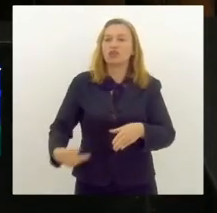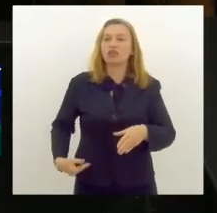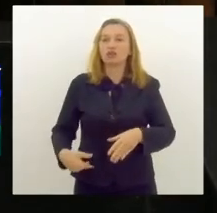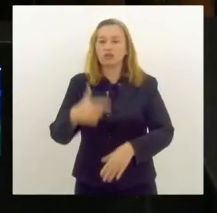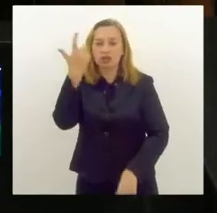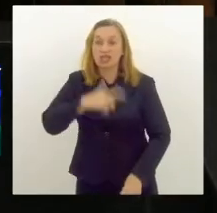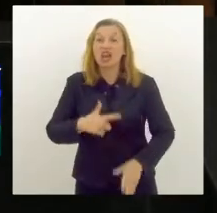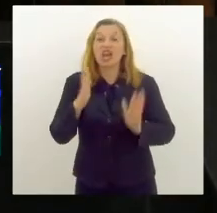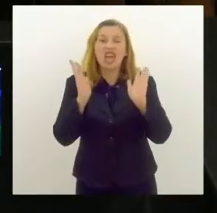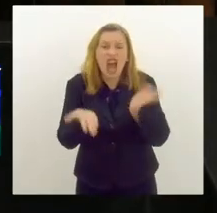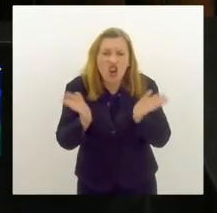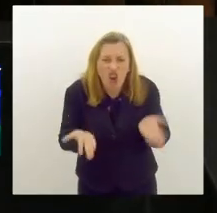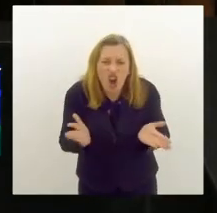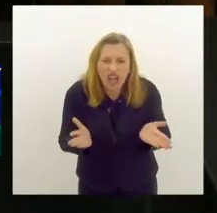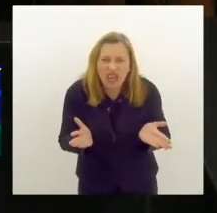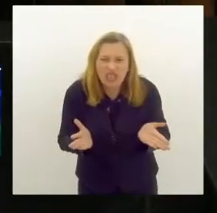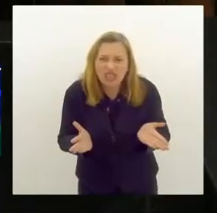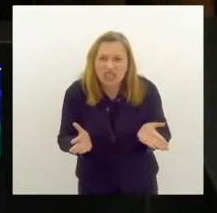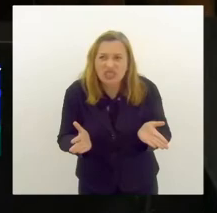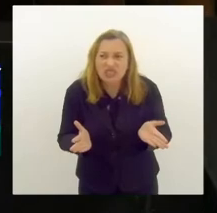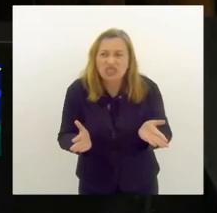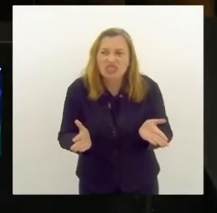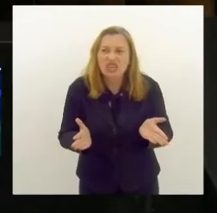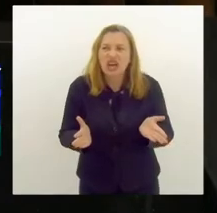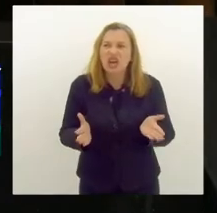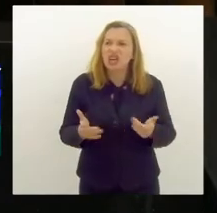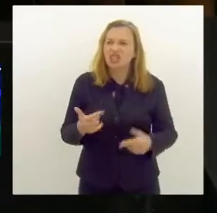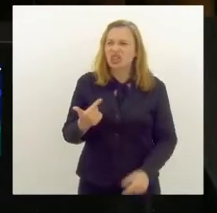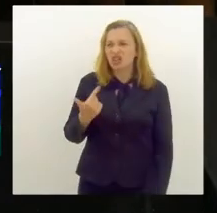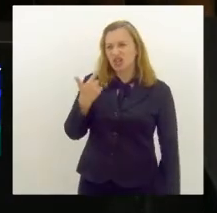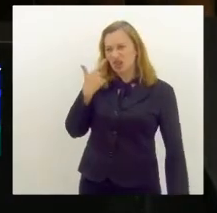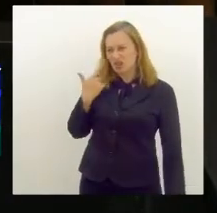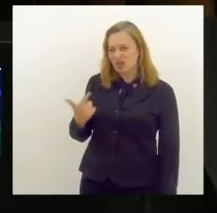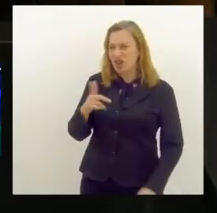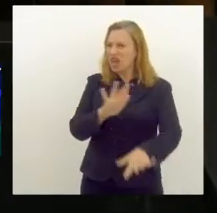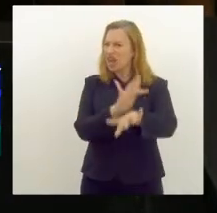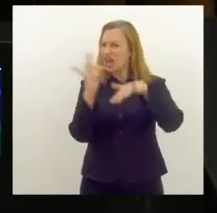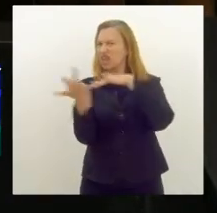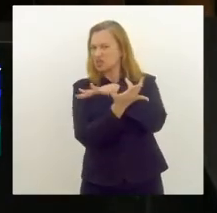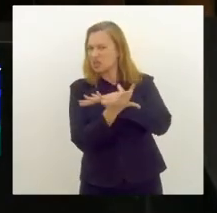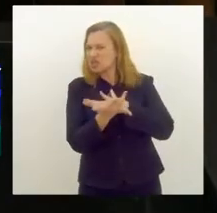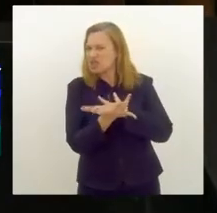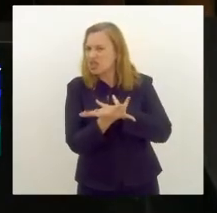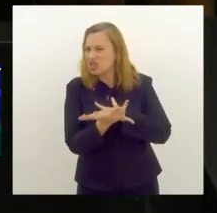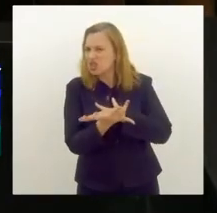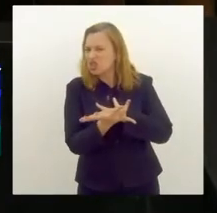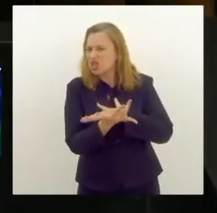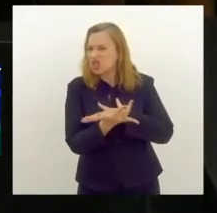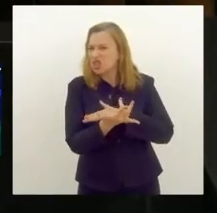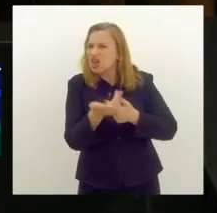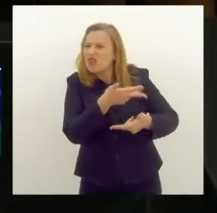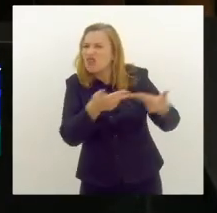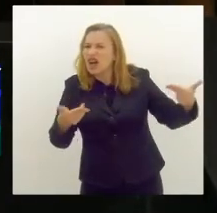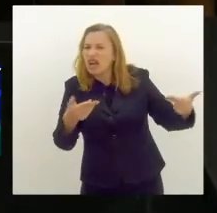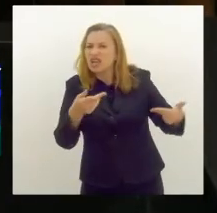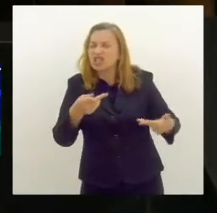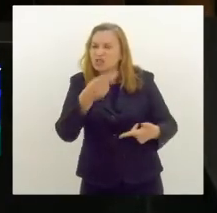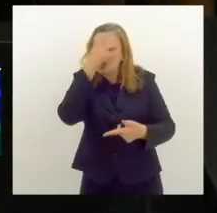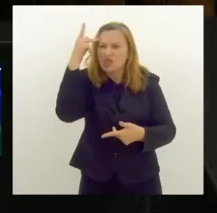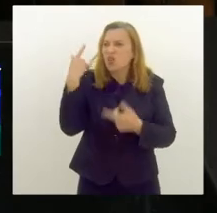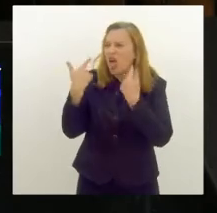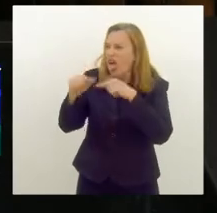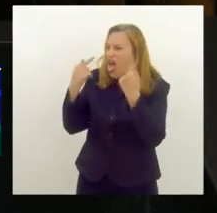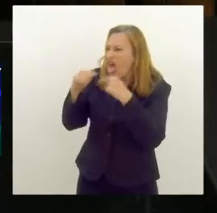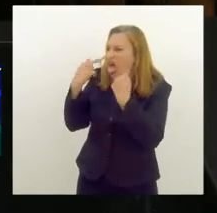E agora eu tenho que me deparar com redes sociais, um monte de gente questionando